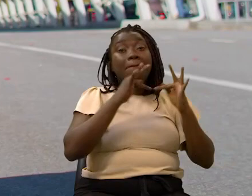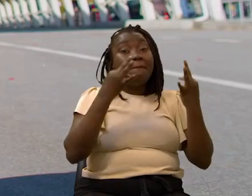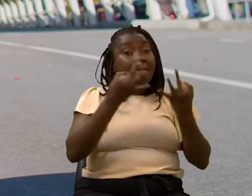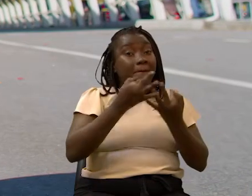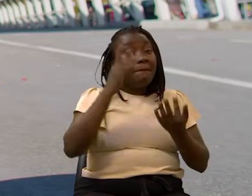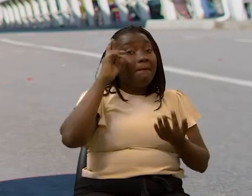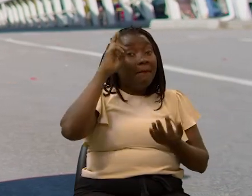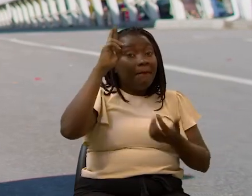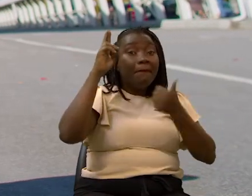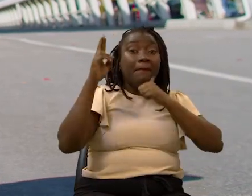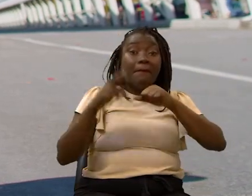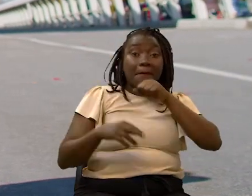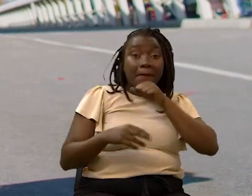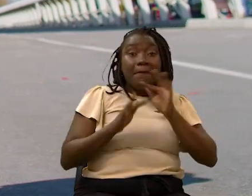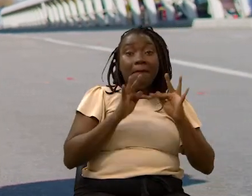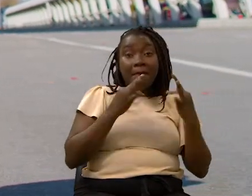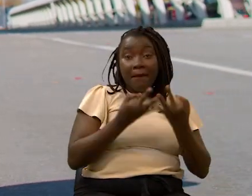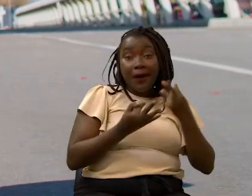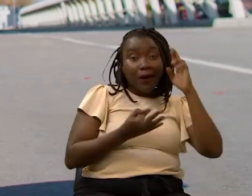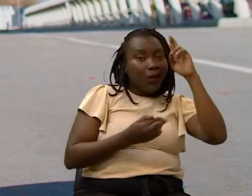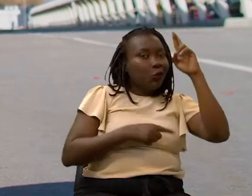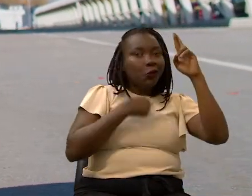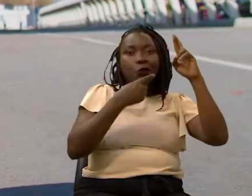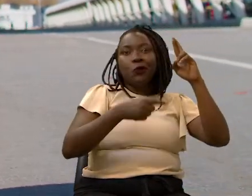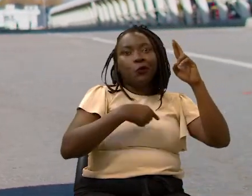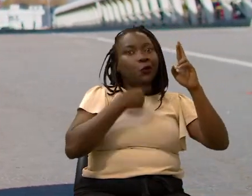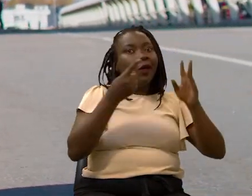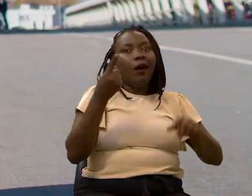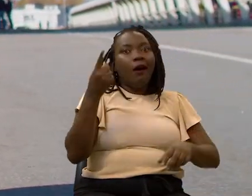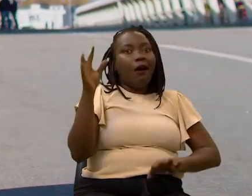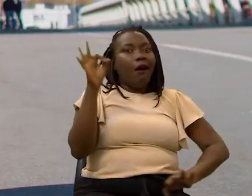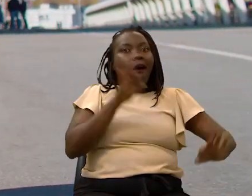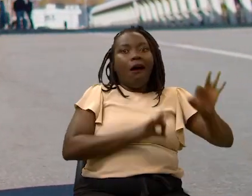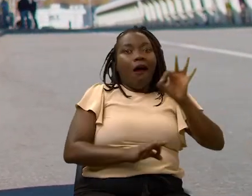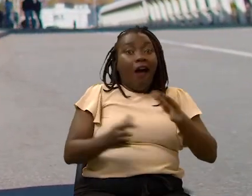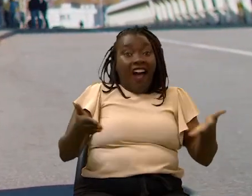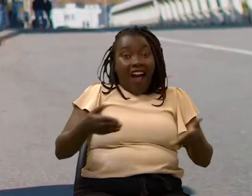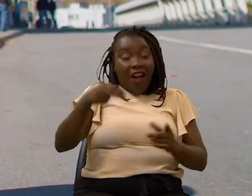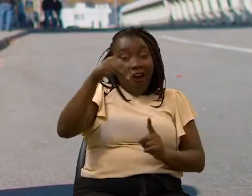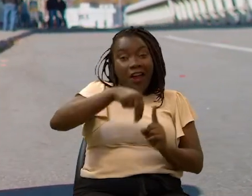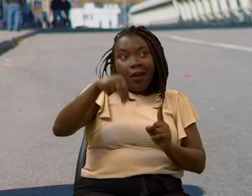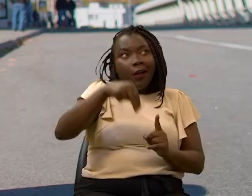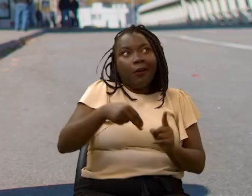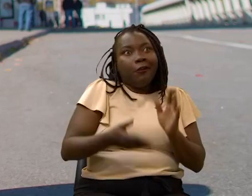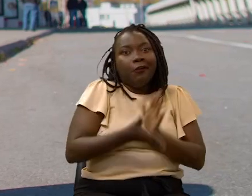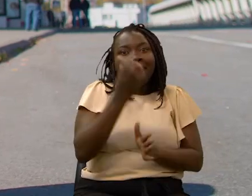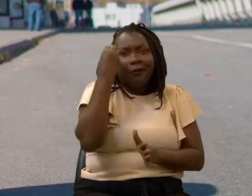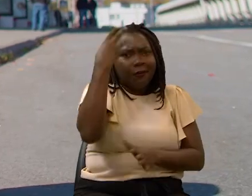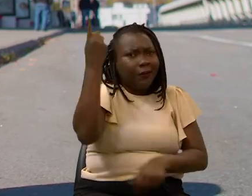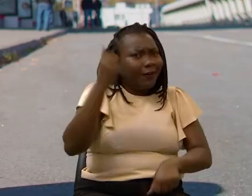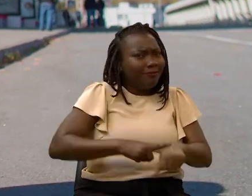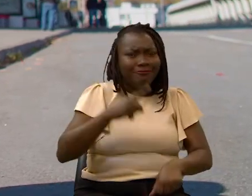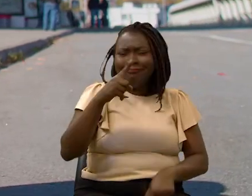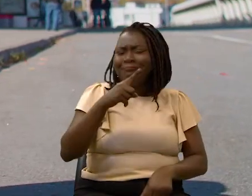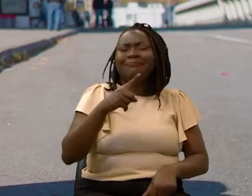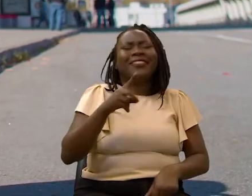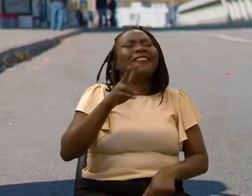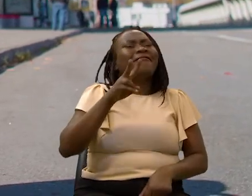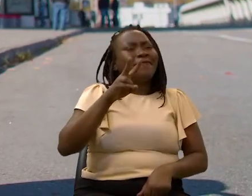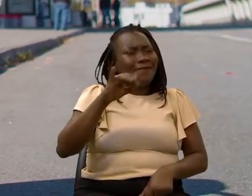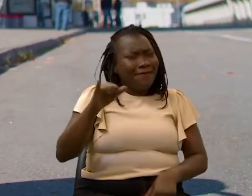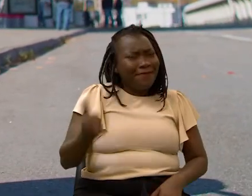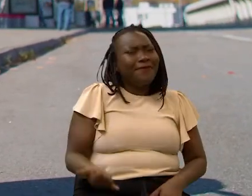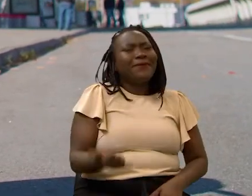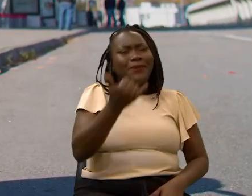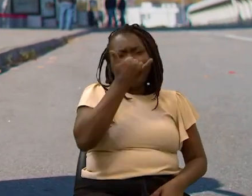família, mães de família, não dá para se programar, agora em novembro nós vamos viajar. Vai ser um